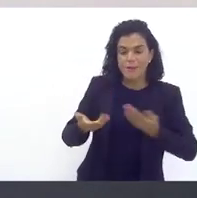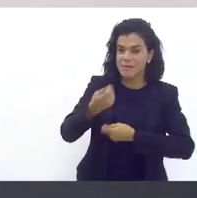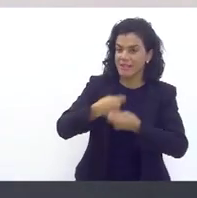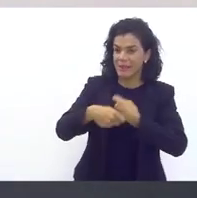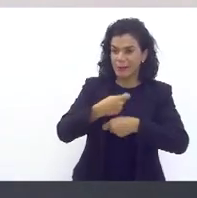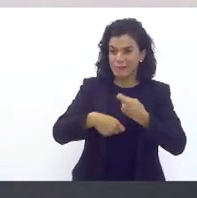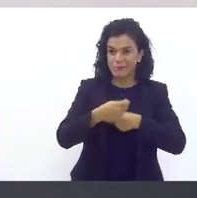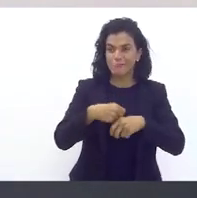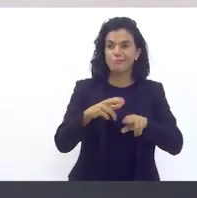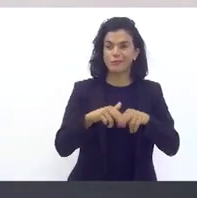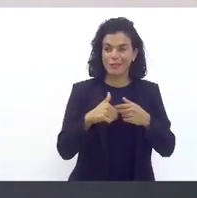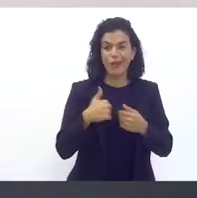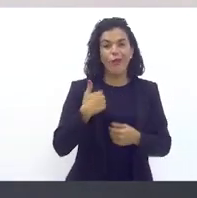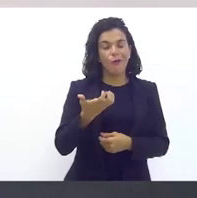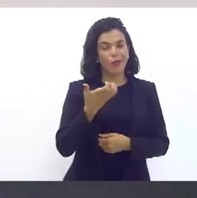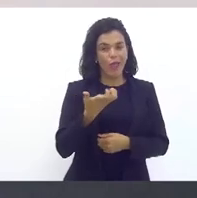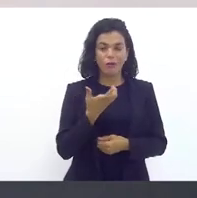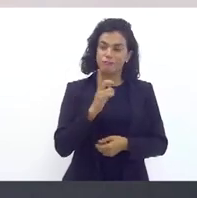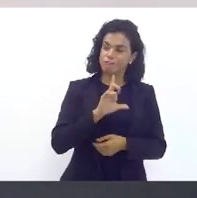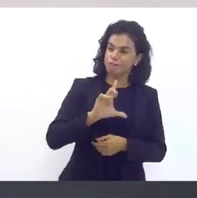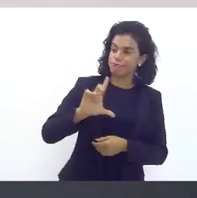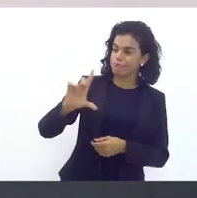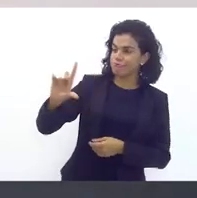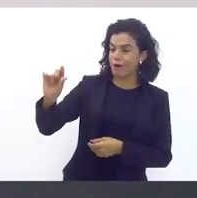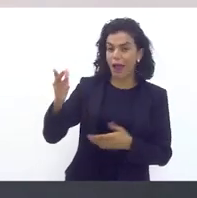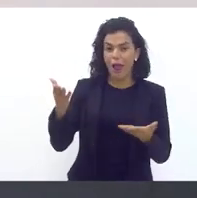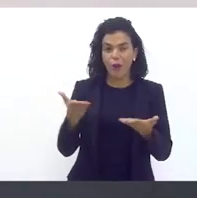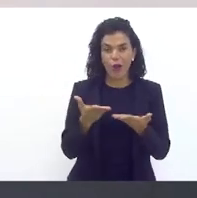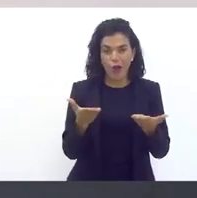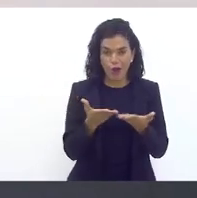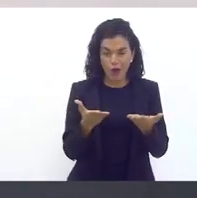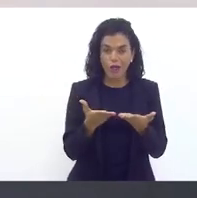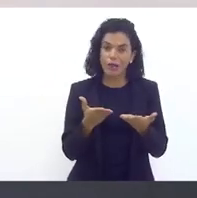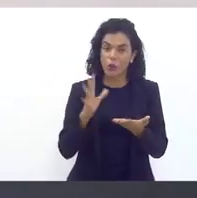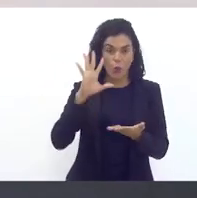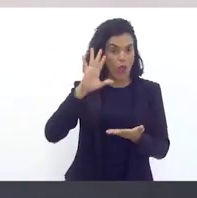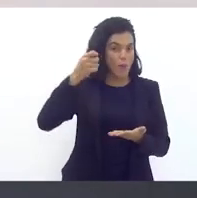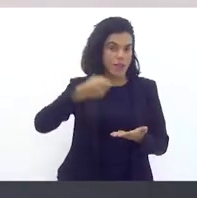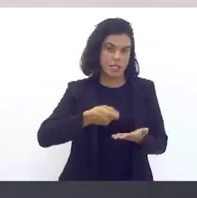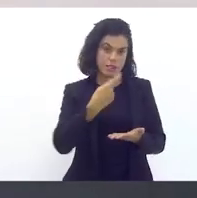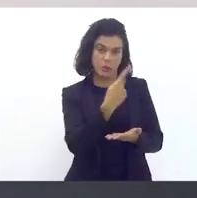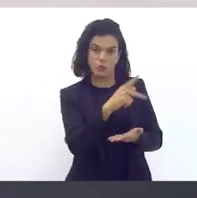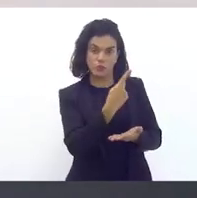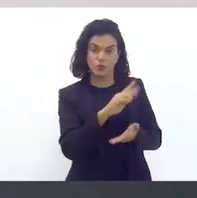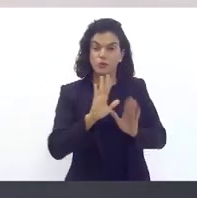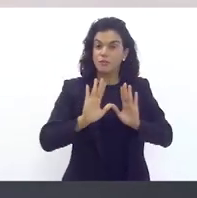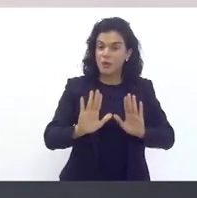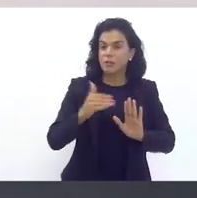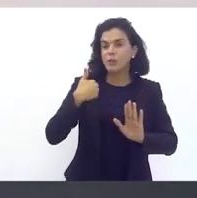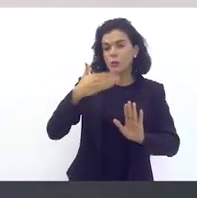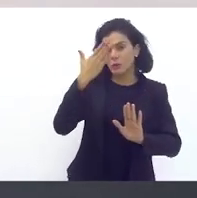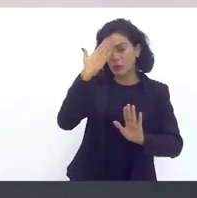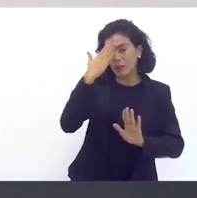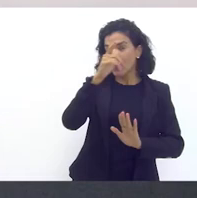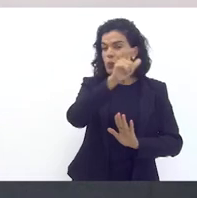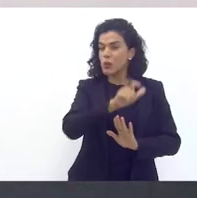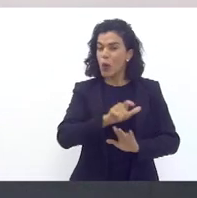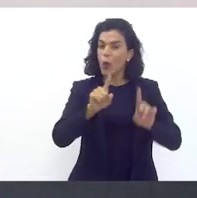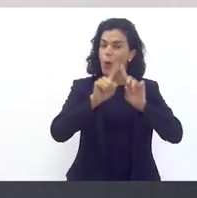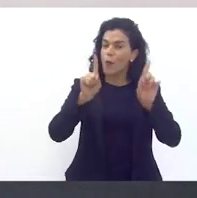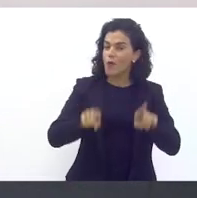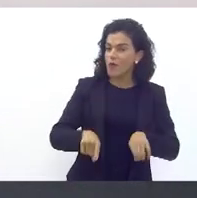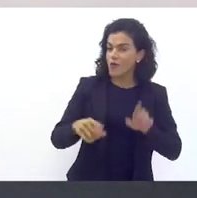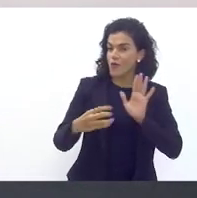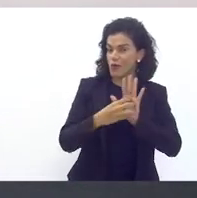queria já sair daqui, embora essa não seja uma decisão sua, mas eu sei do senhor como servidor público,